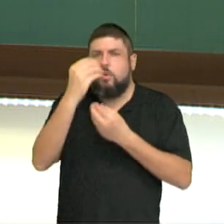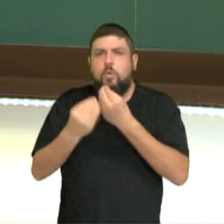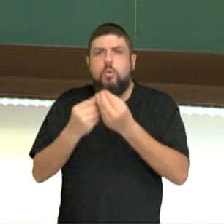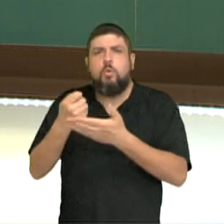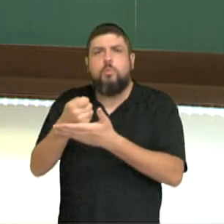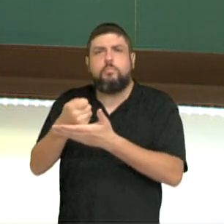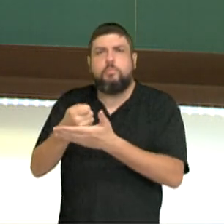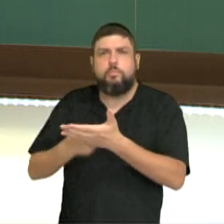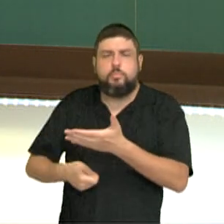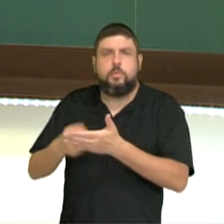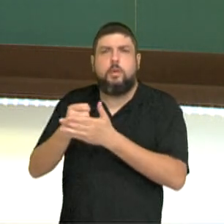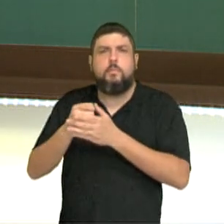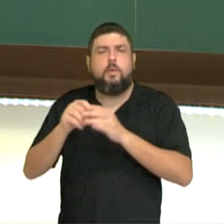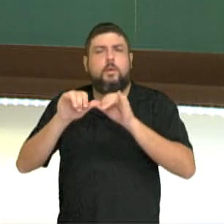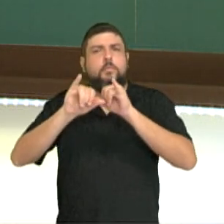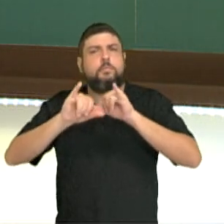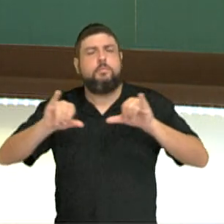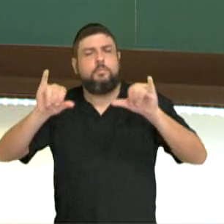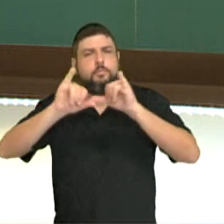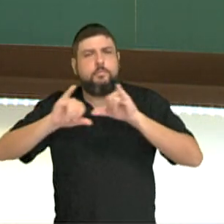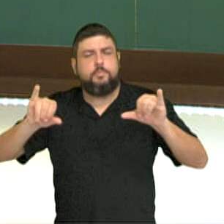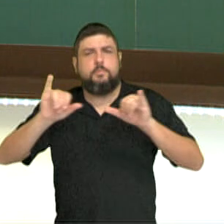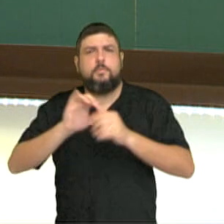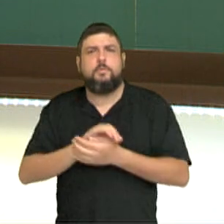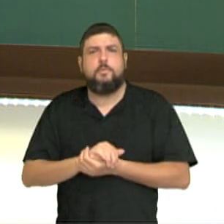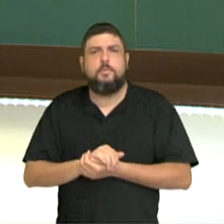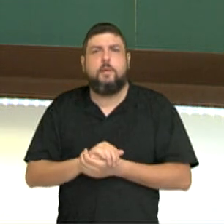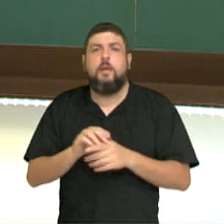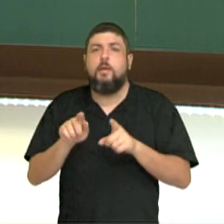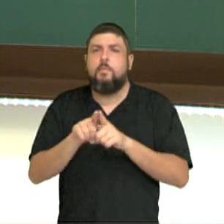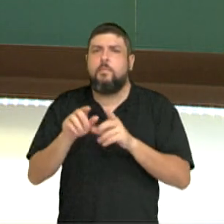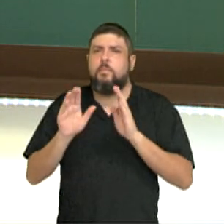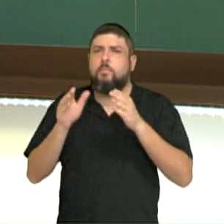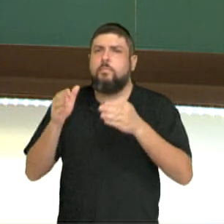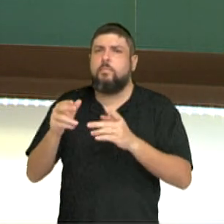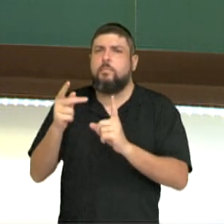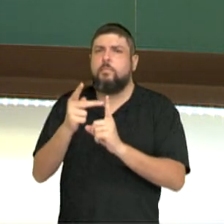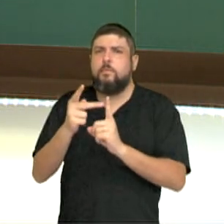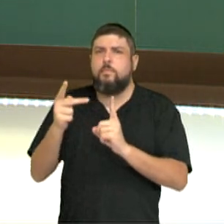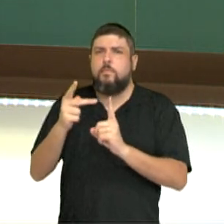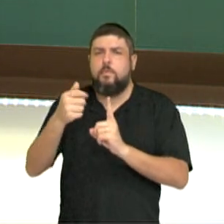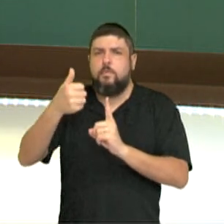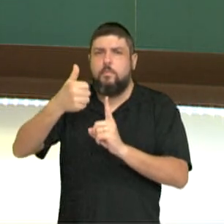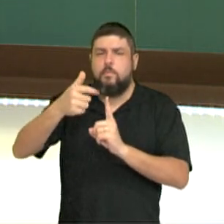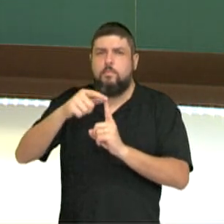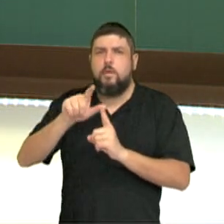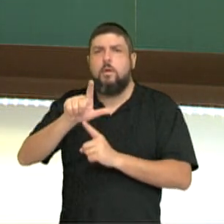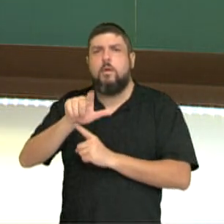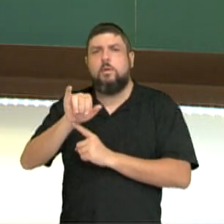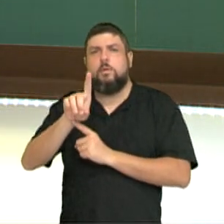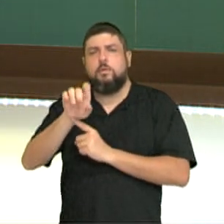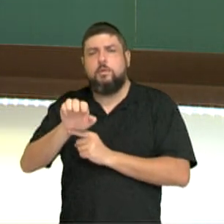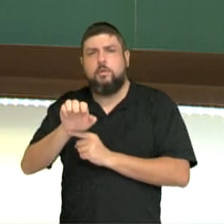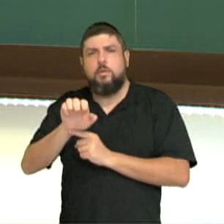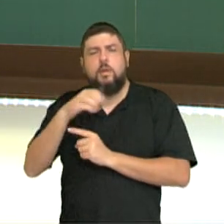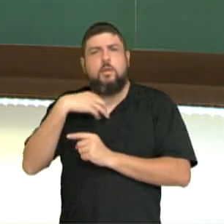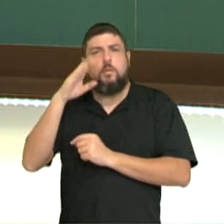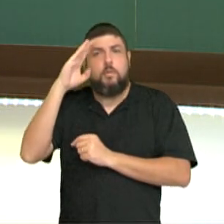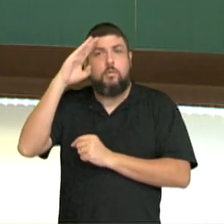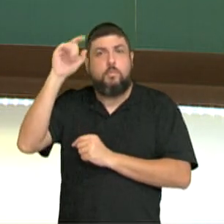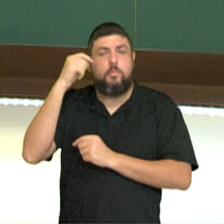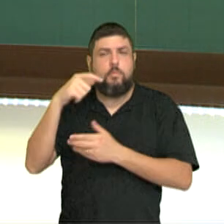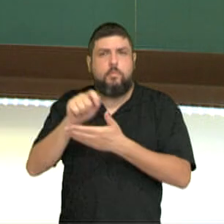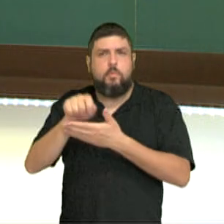principalmente abordando aqui a ideia da produção de um lead, né? Que é o primeiro parágrafo, é um dos elementos que compõem, né,